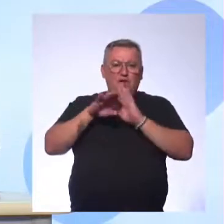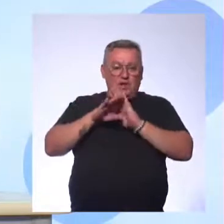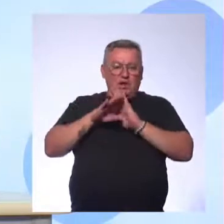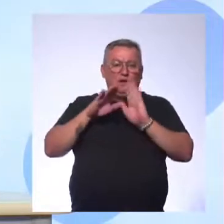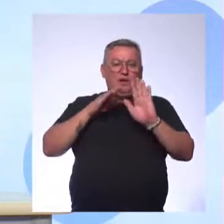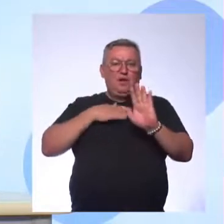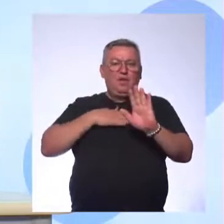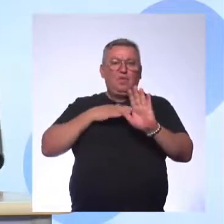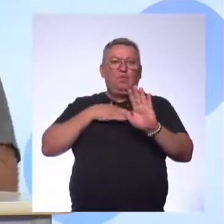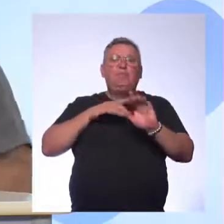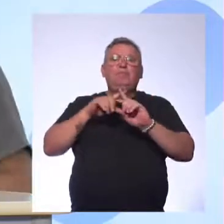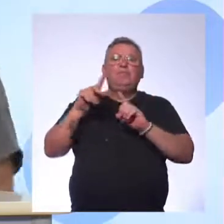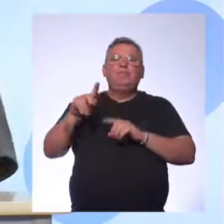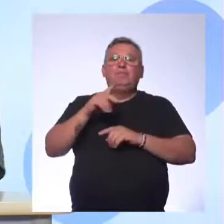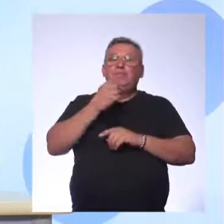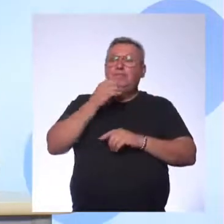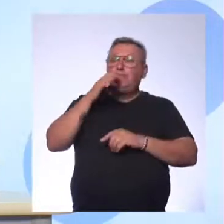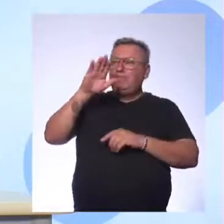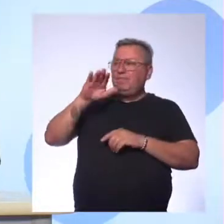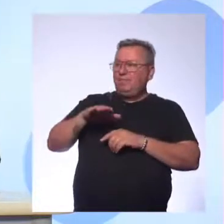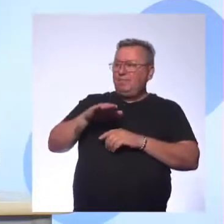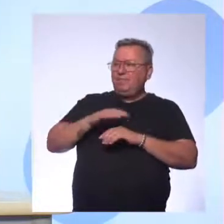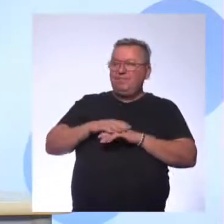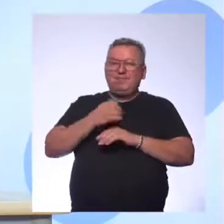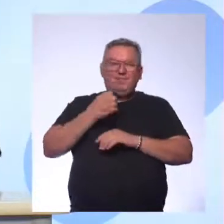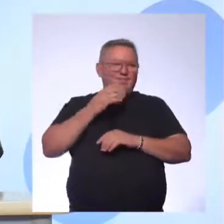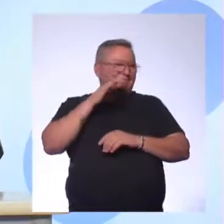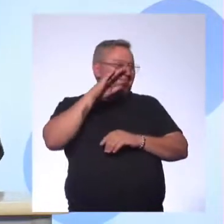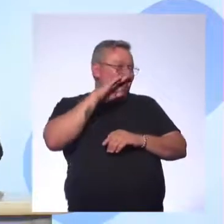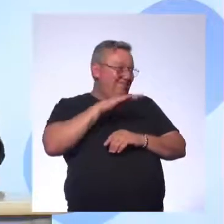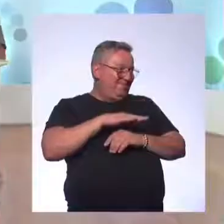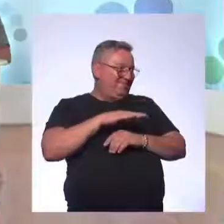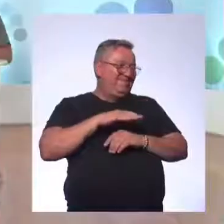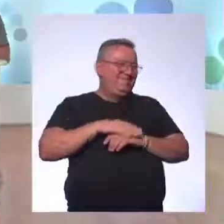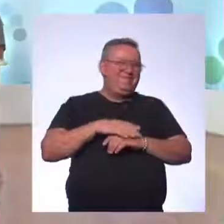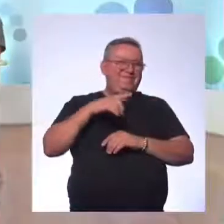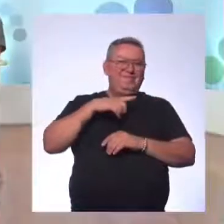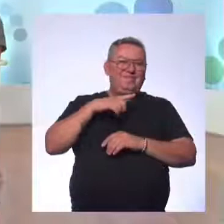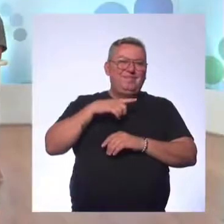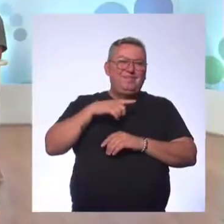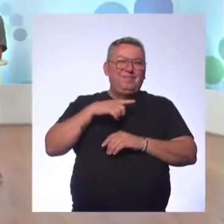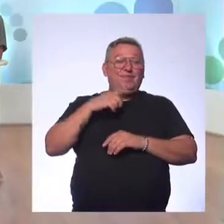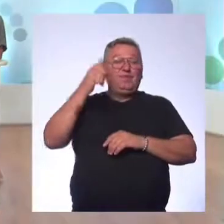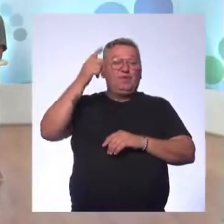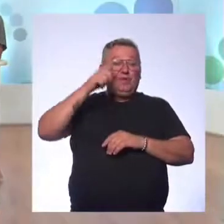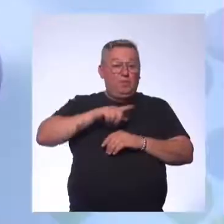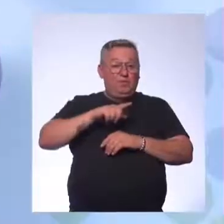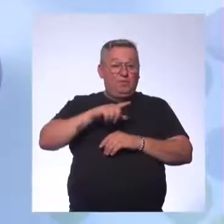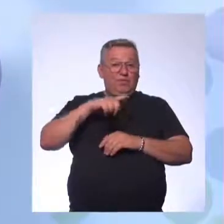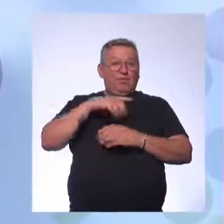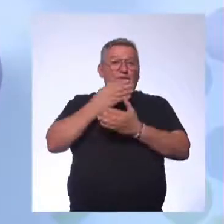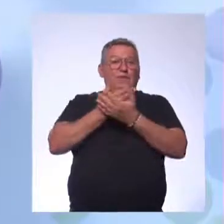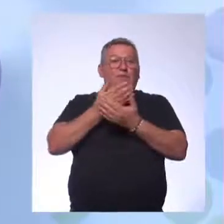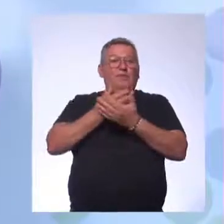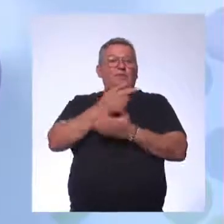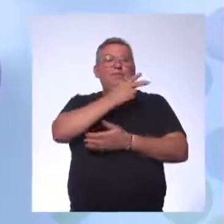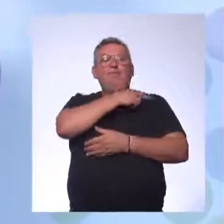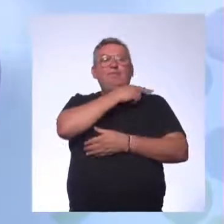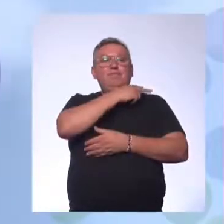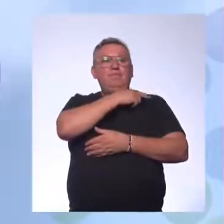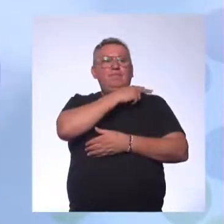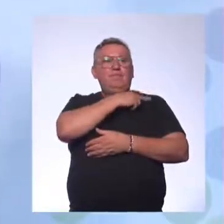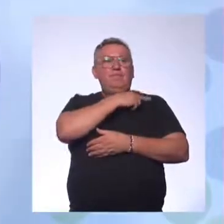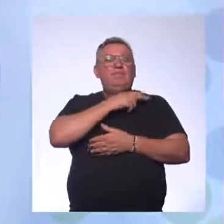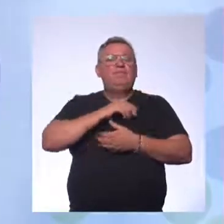então Professor Boa tarde Olá boa tarde estamos aqui mais uma vez com a aula do 2º ano